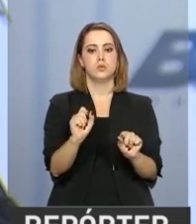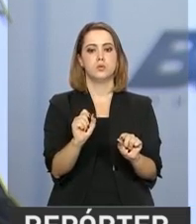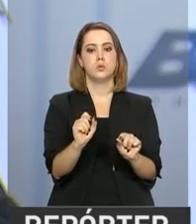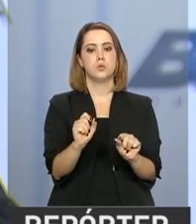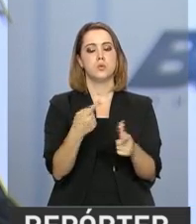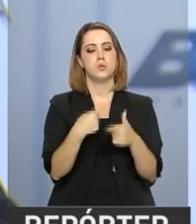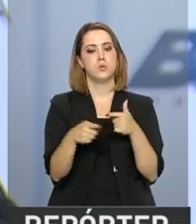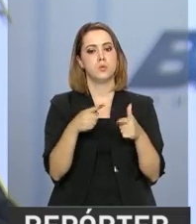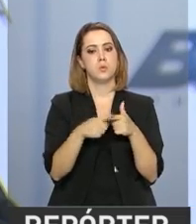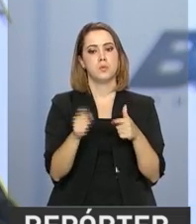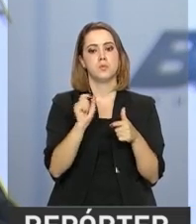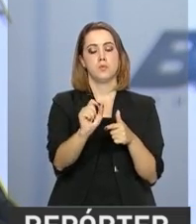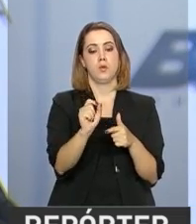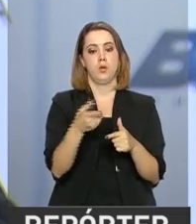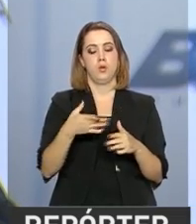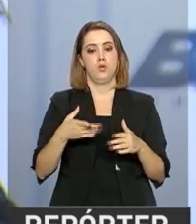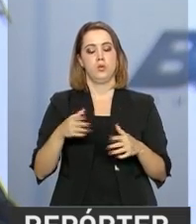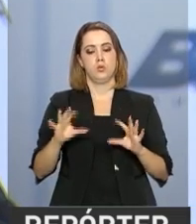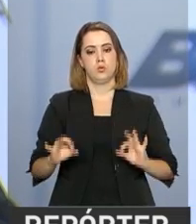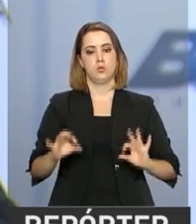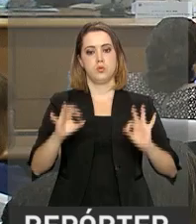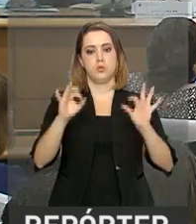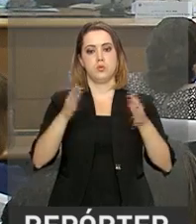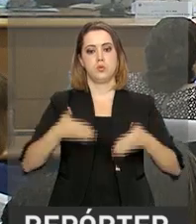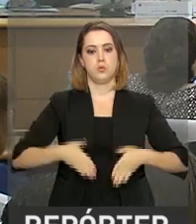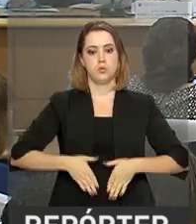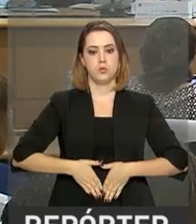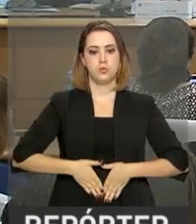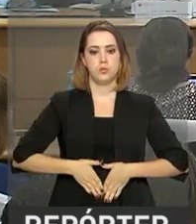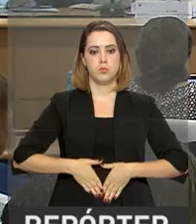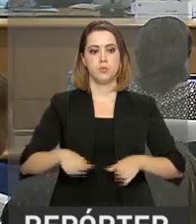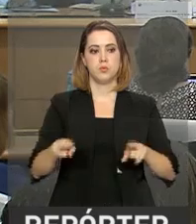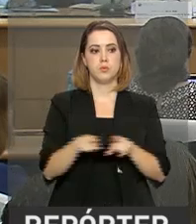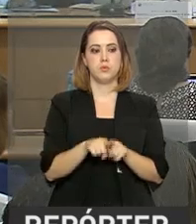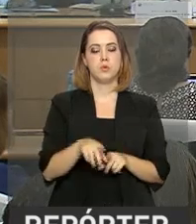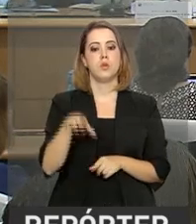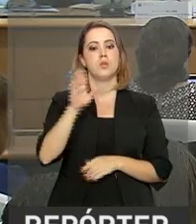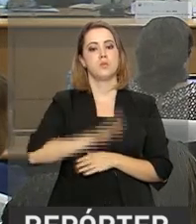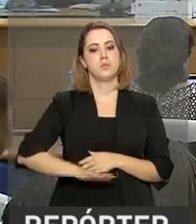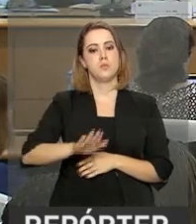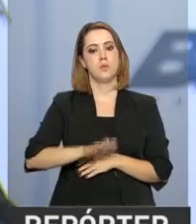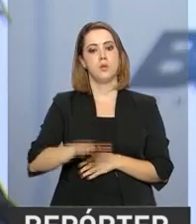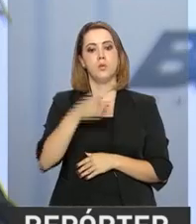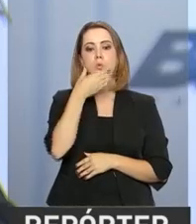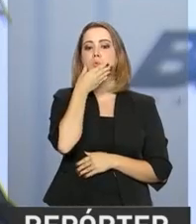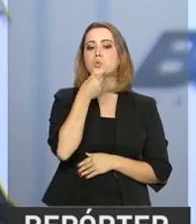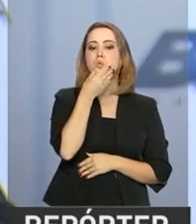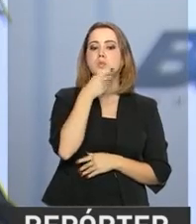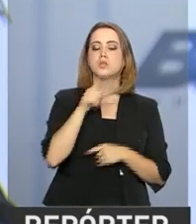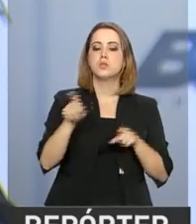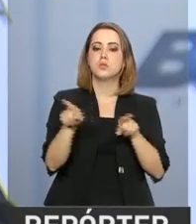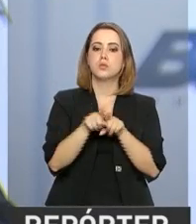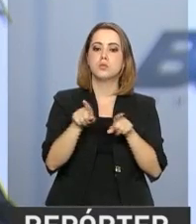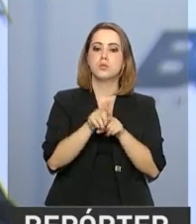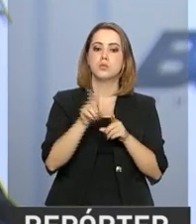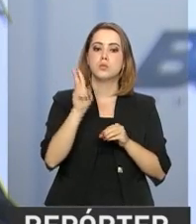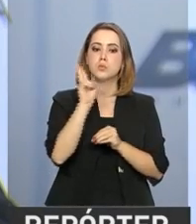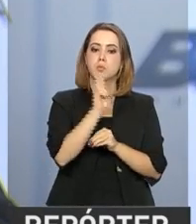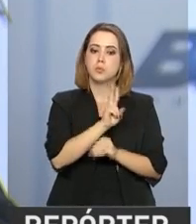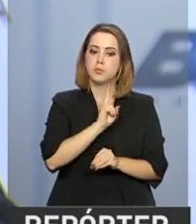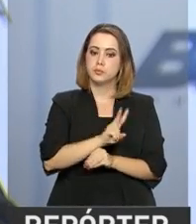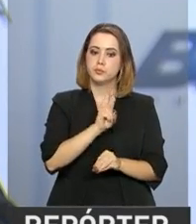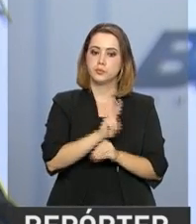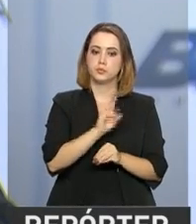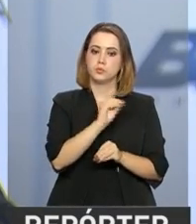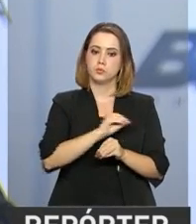do do do Câncer do colo do útero e vulva nas mulheres os meninos também e possibilitam eh na vacinação não